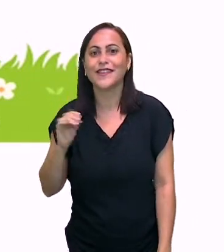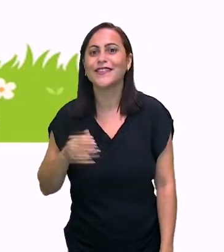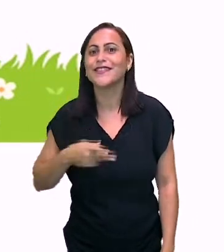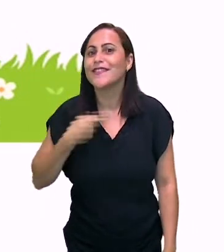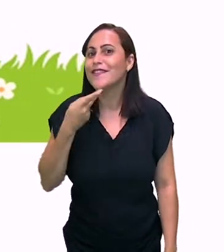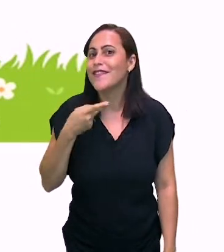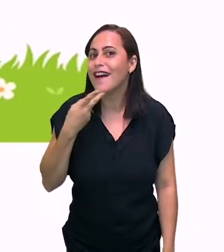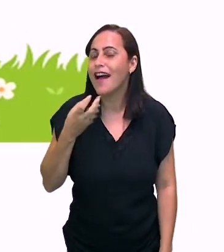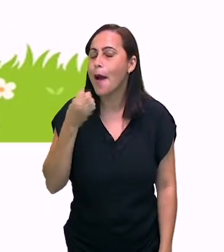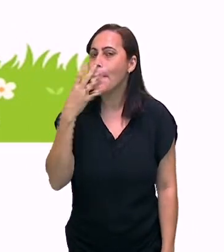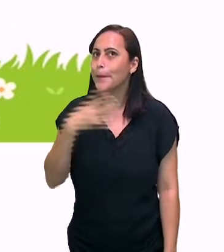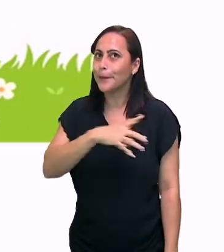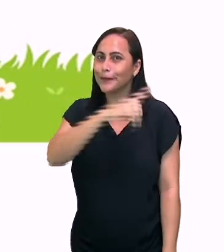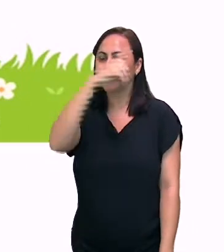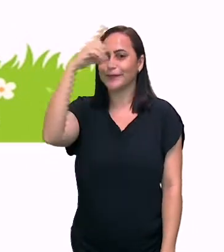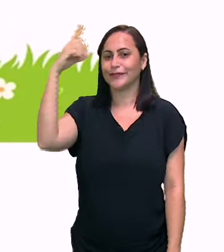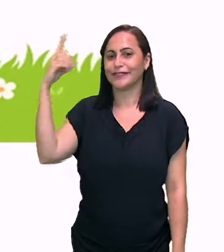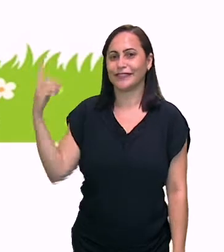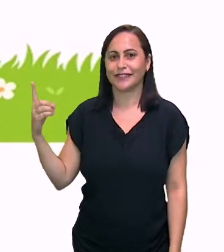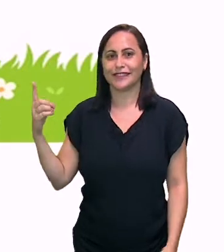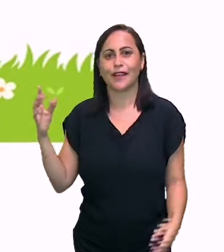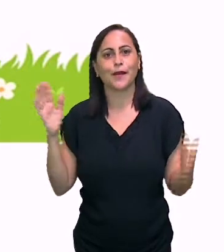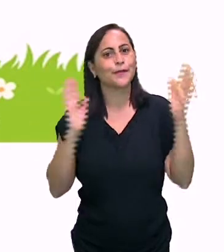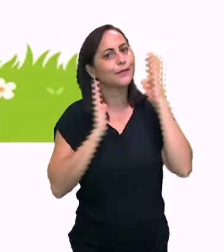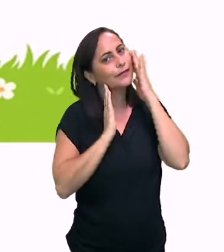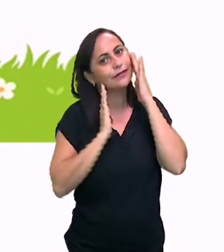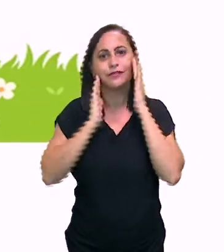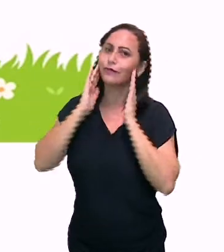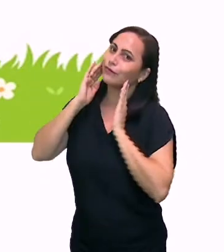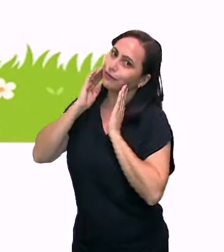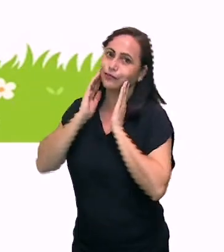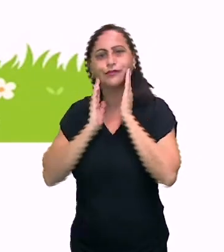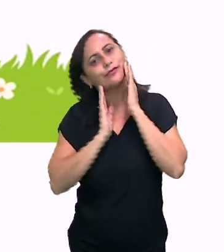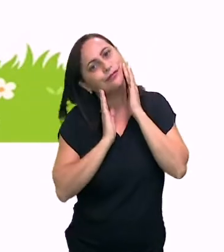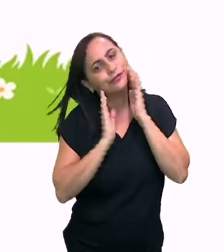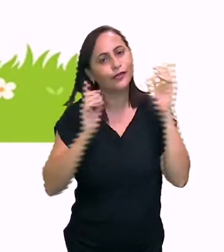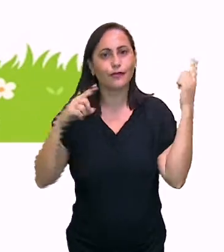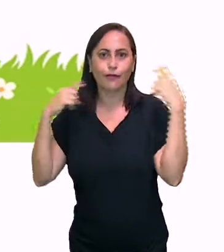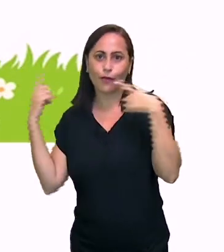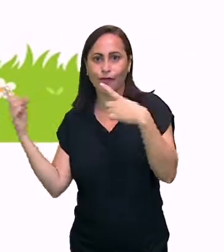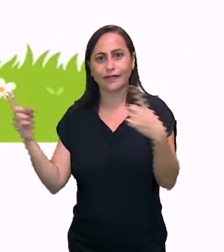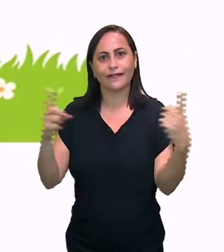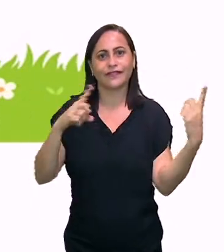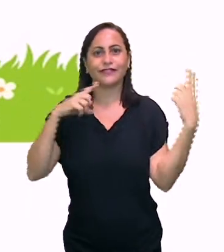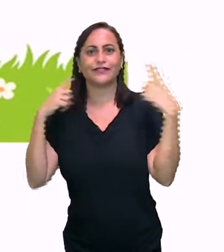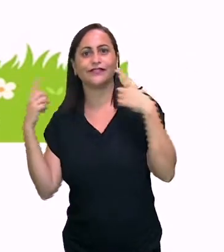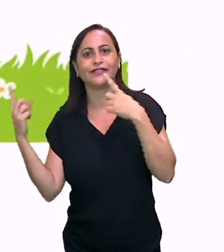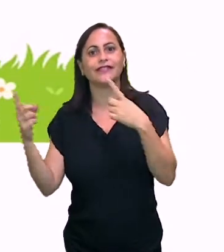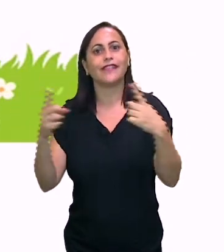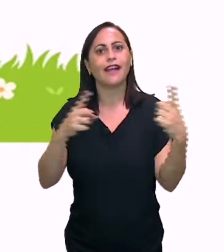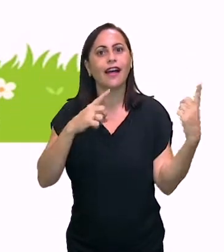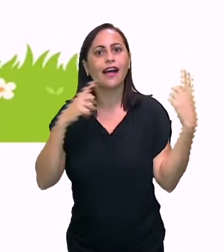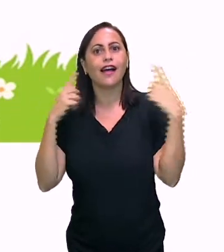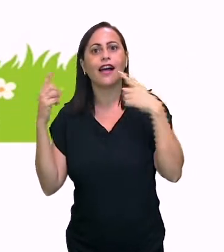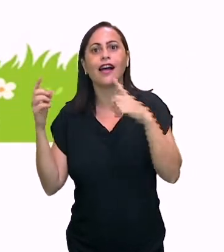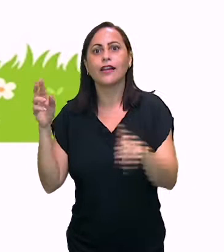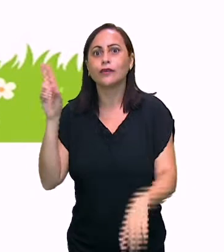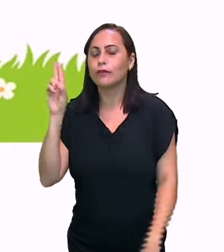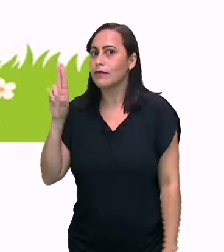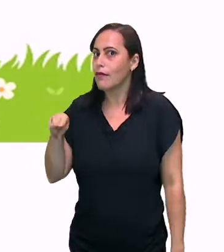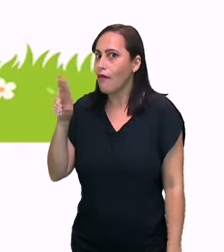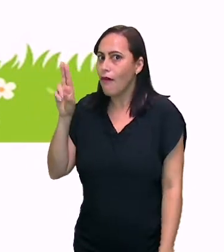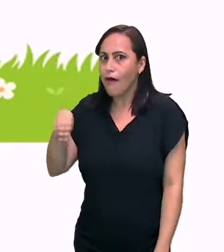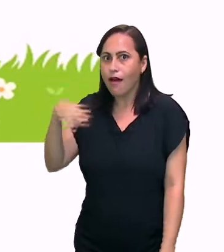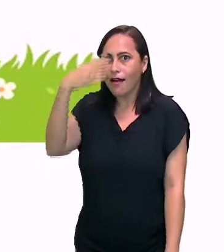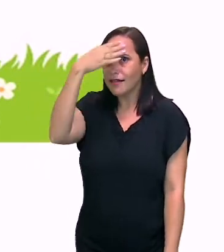dizer bom dia. Mexe a cabeça e dá uma rodadinha. E